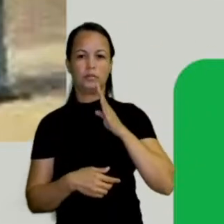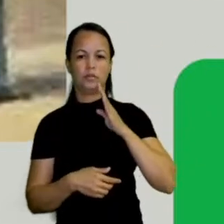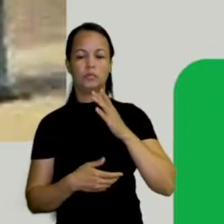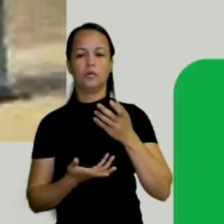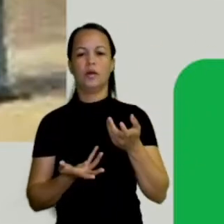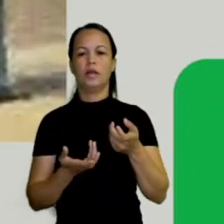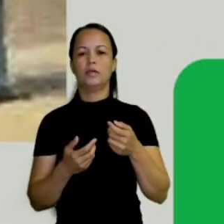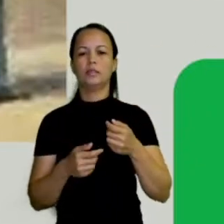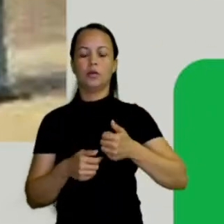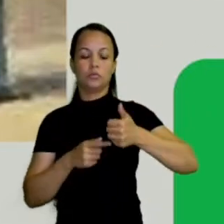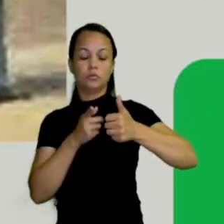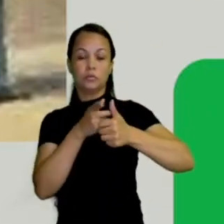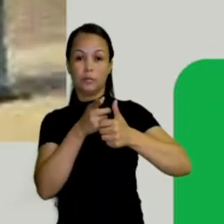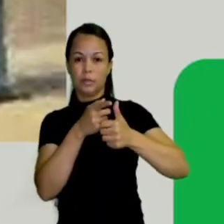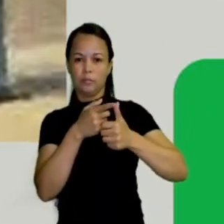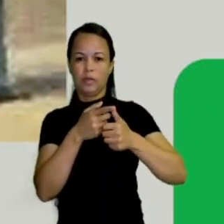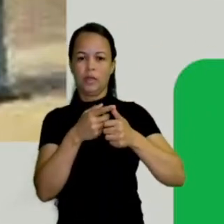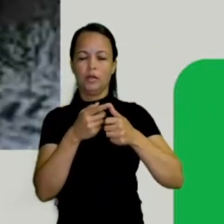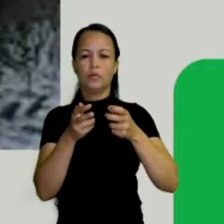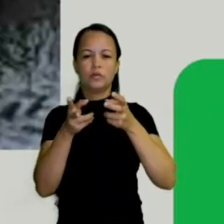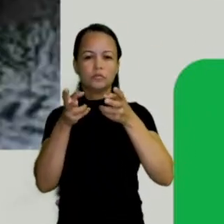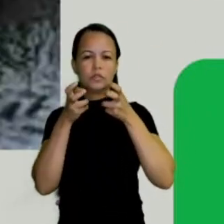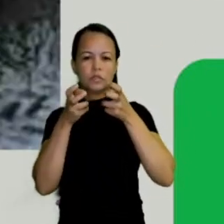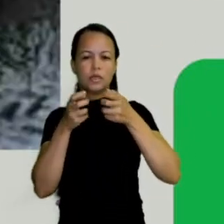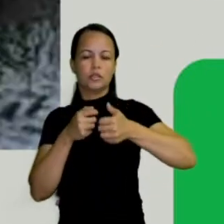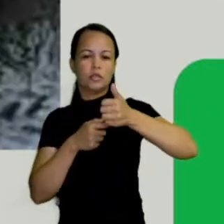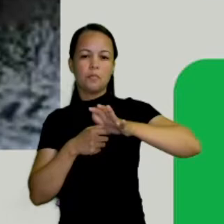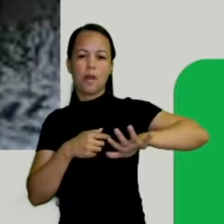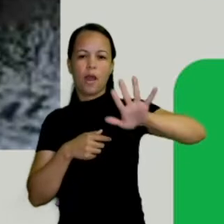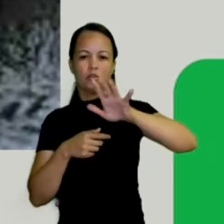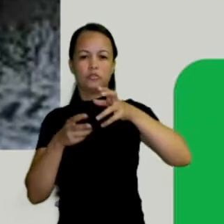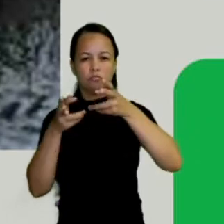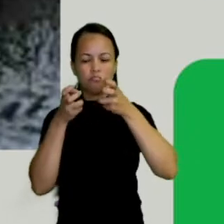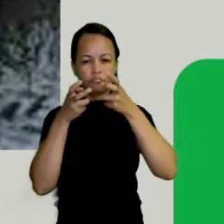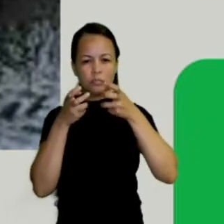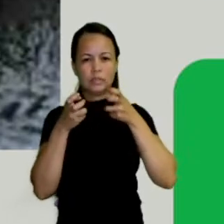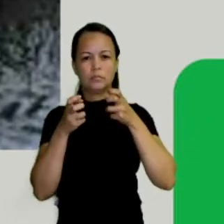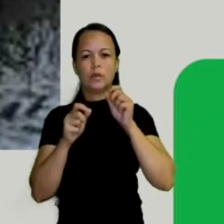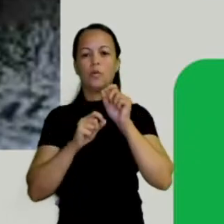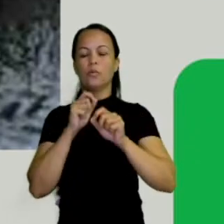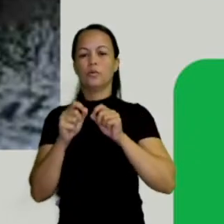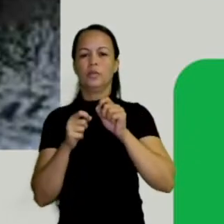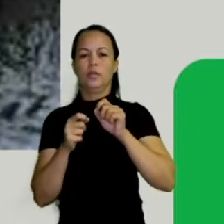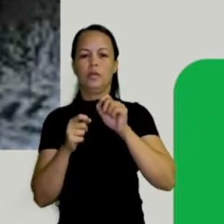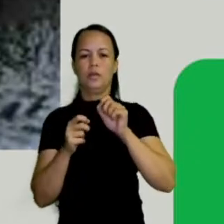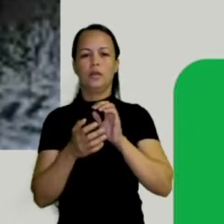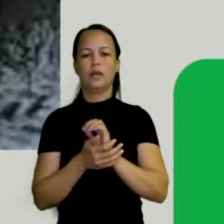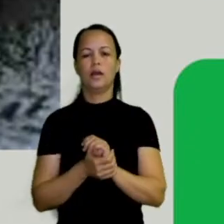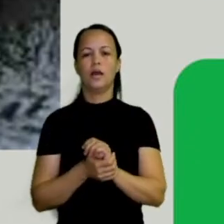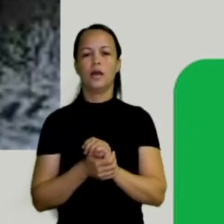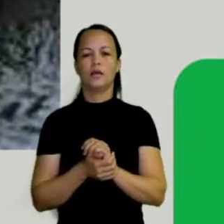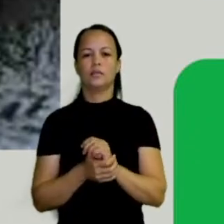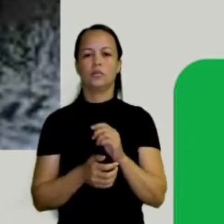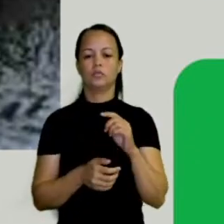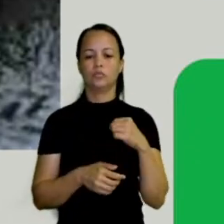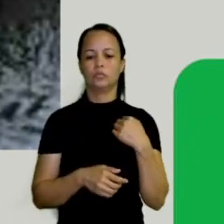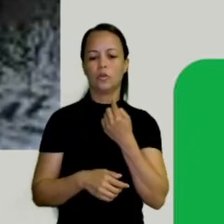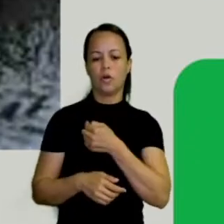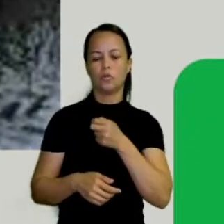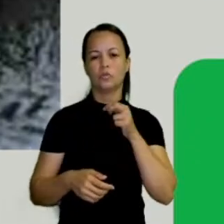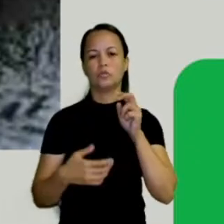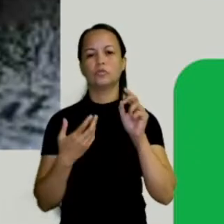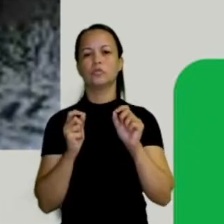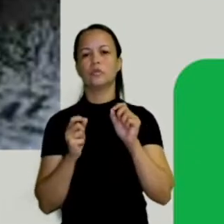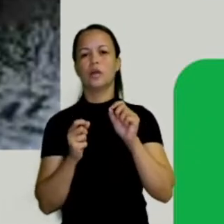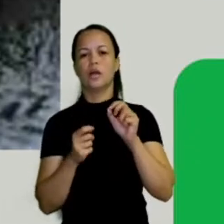E na primeira imagem que vocês analisaram, a gente viu aí o quê? Olha direitinho. São os nossos nativos,